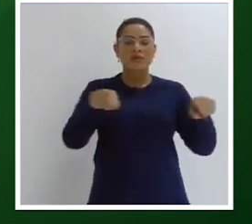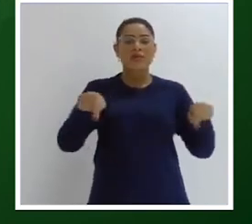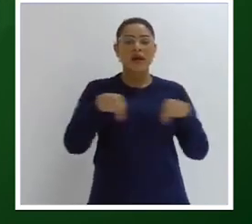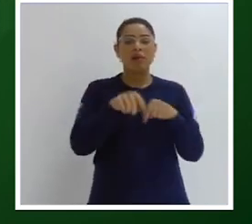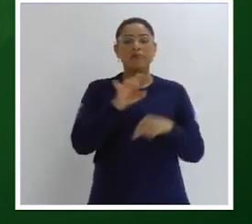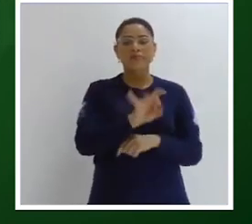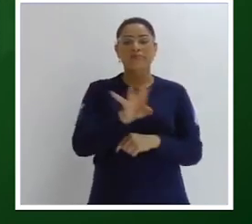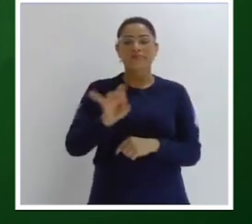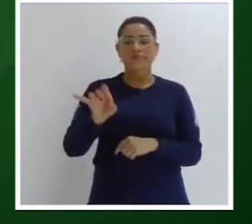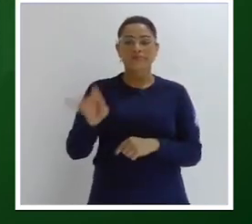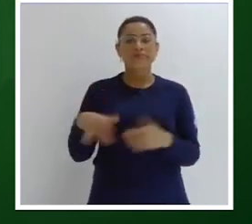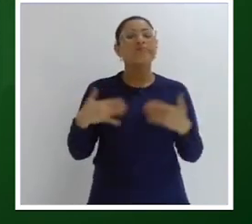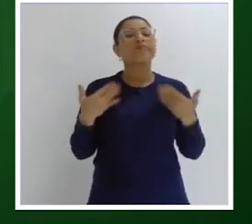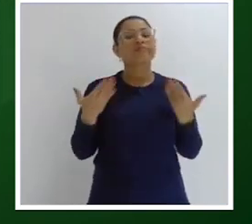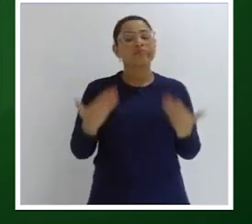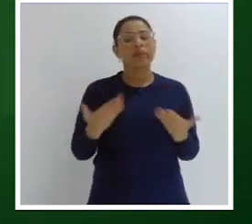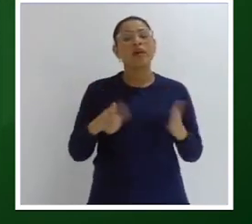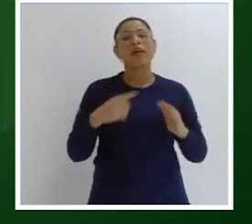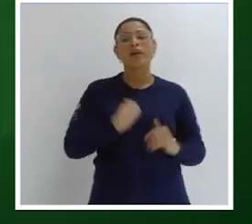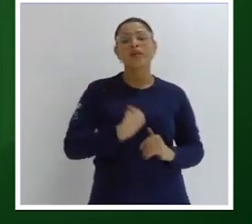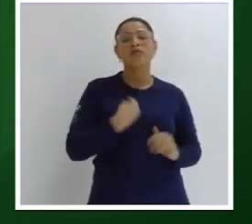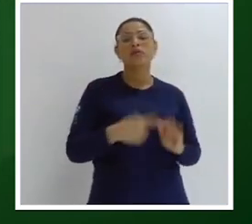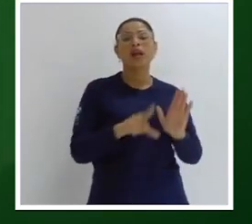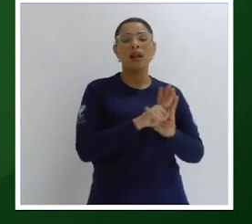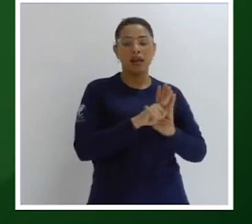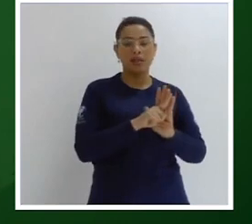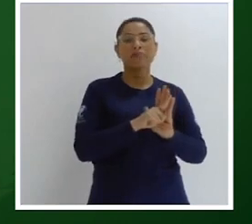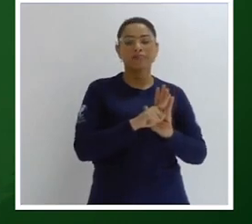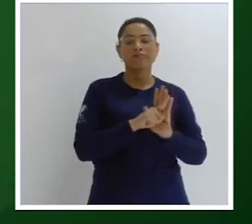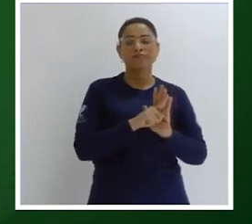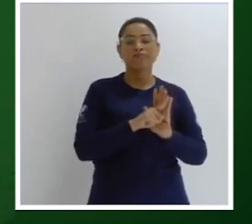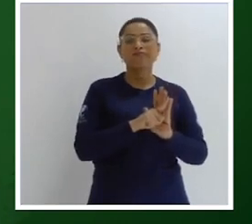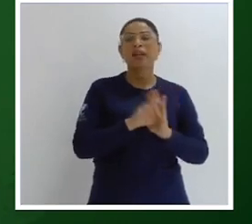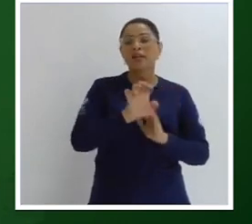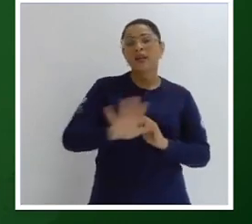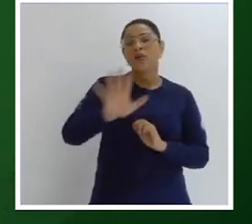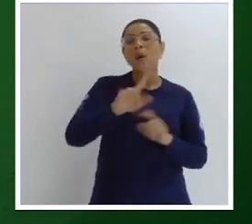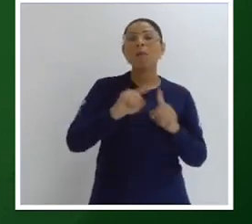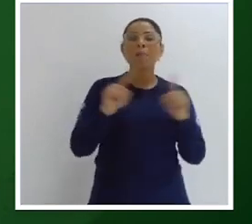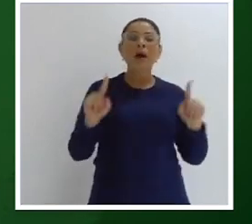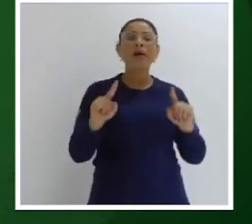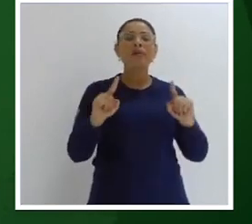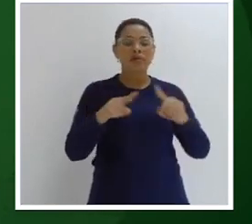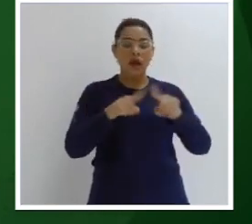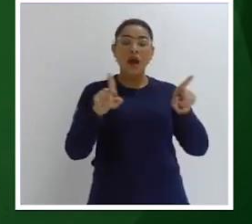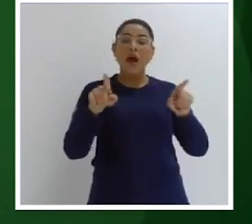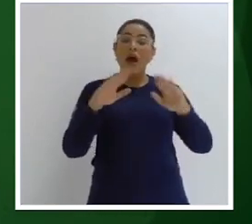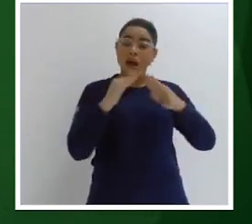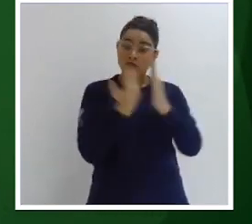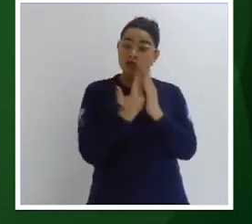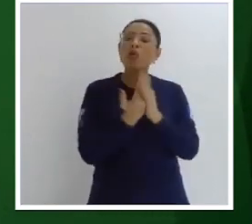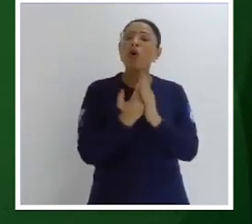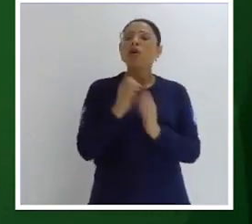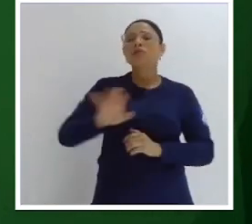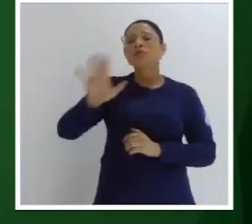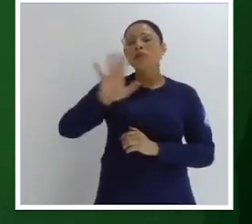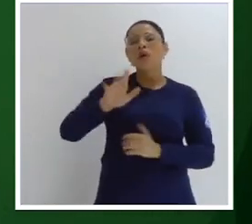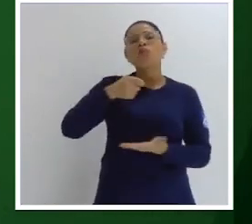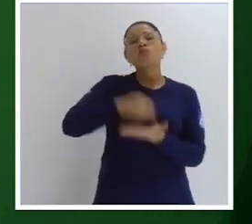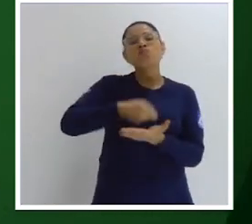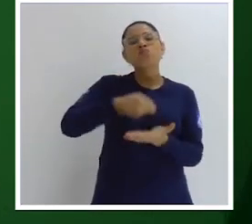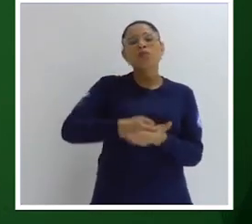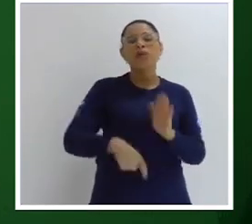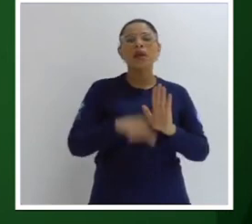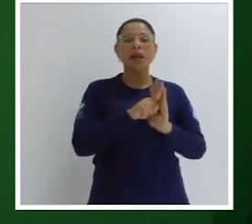né existe uma lei estadual mas as escolas estaduais estão cumprindo essa lei que